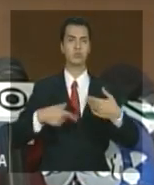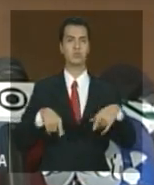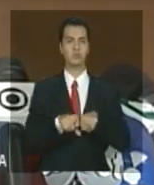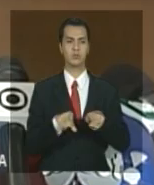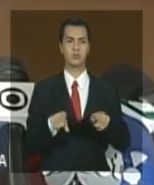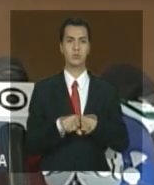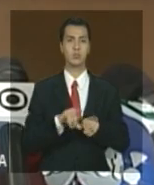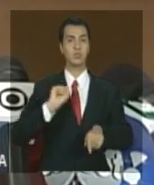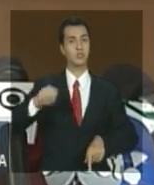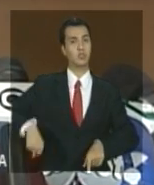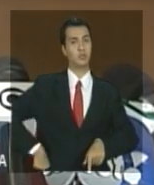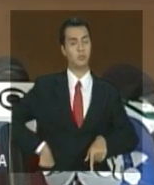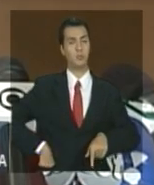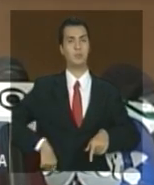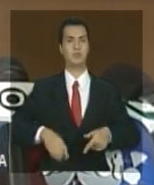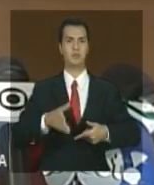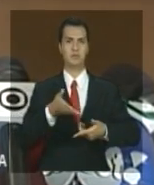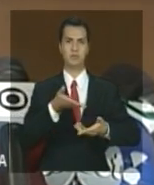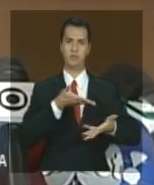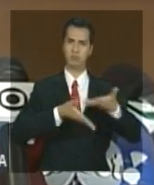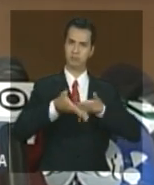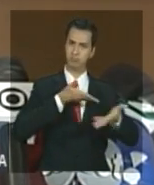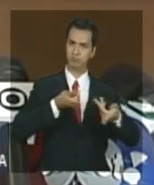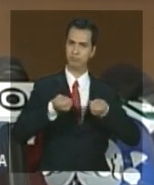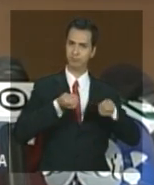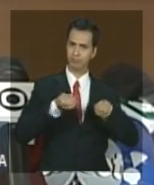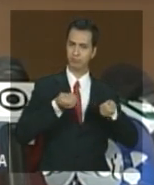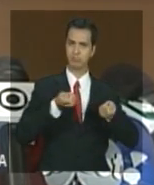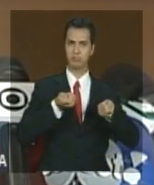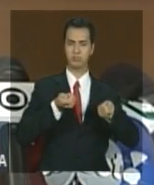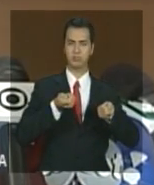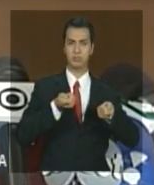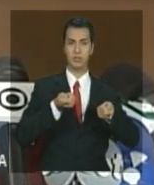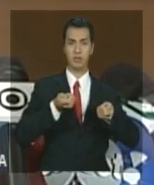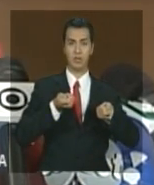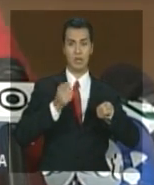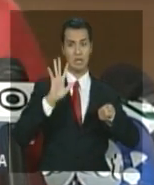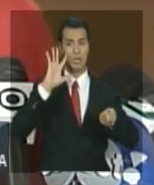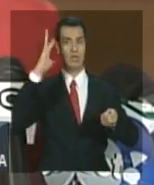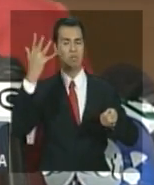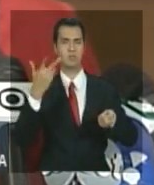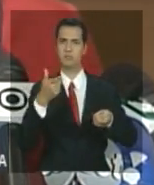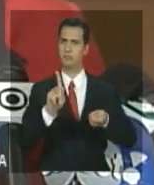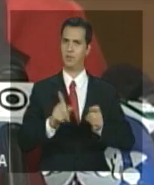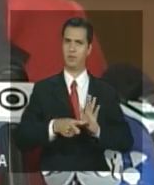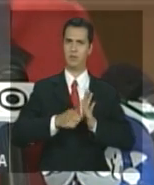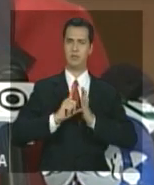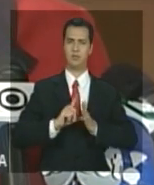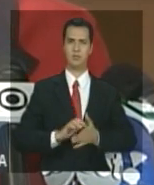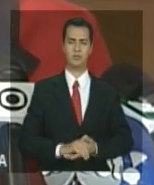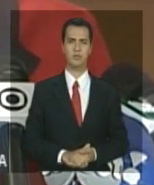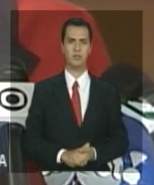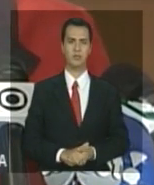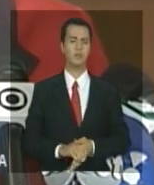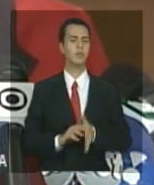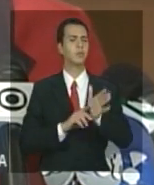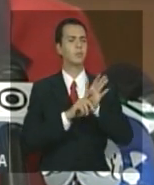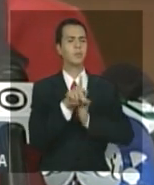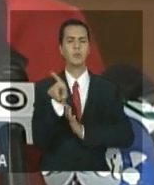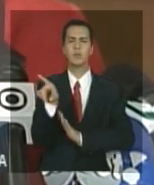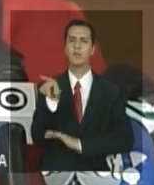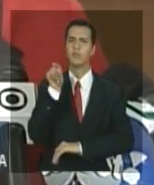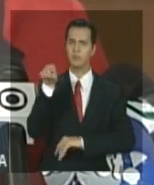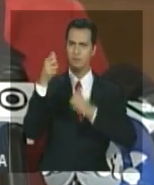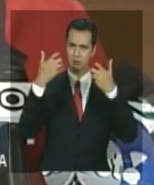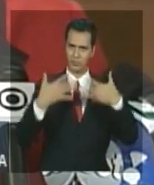gestões diplomáticas antes de qualquer outro tipo de medida. Foi isso que a senhora colocou sobre o Irã, por exemplo? Nós não conversamos sobre o